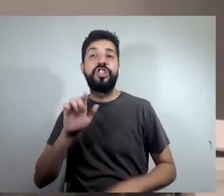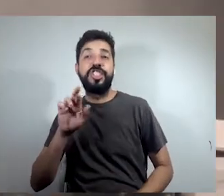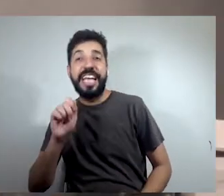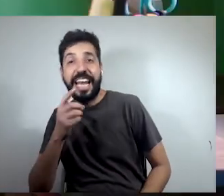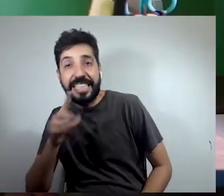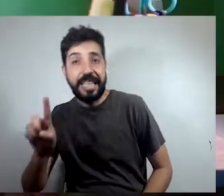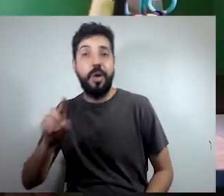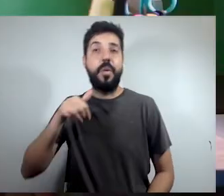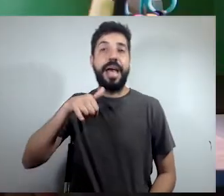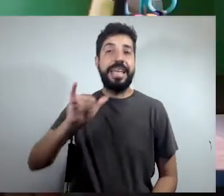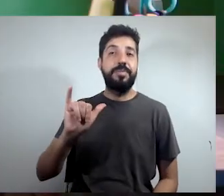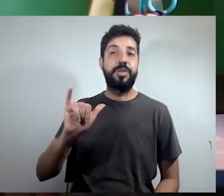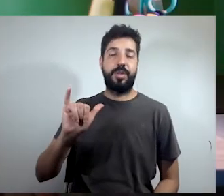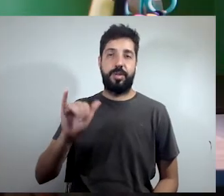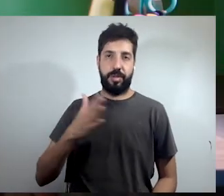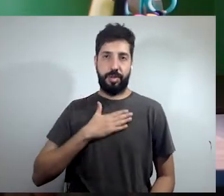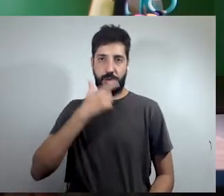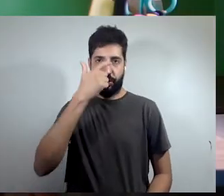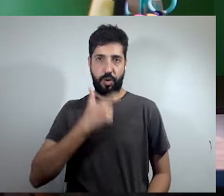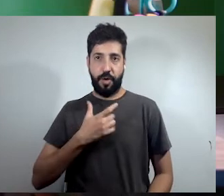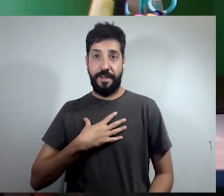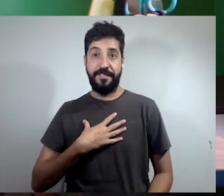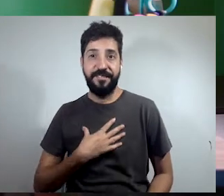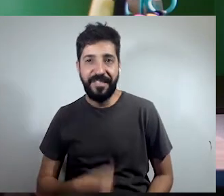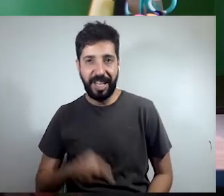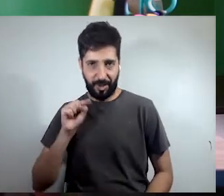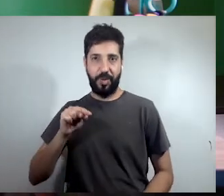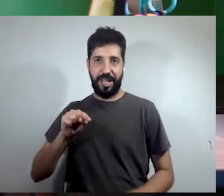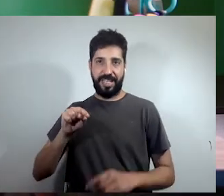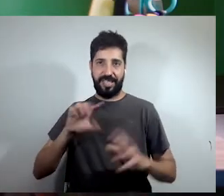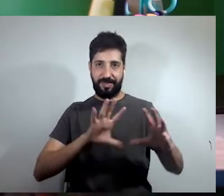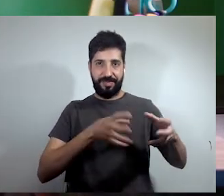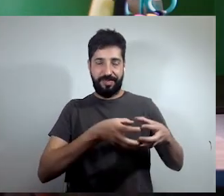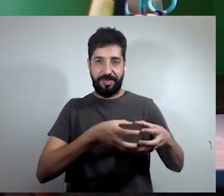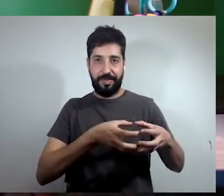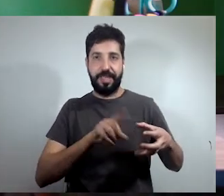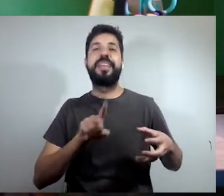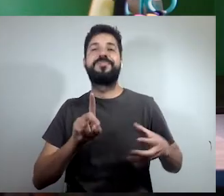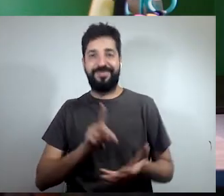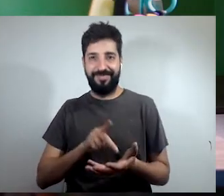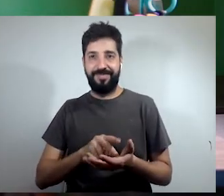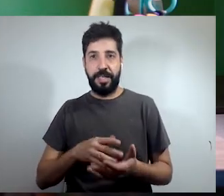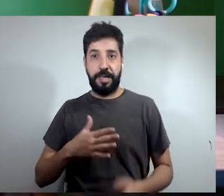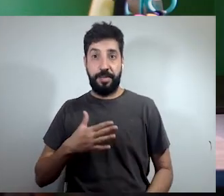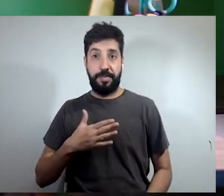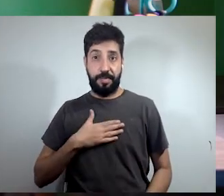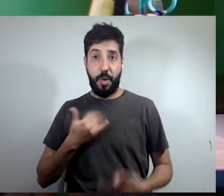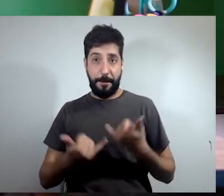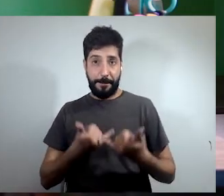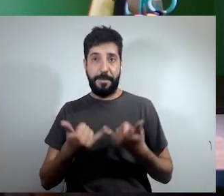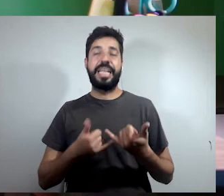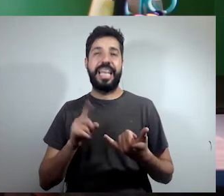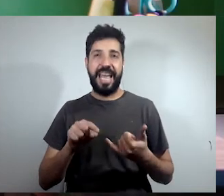Geração Y. Bom, eu sou um filho dessa geração e realmente os meus brinquedos